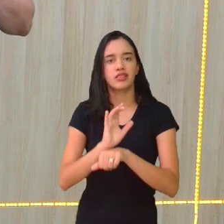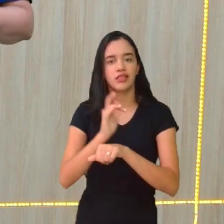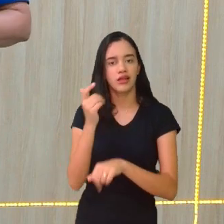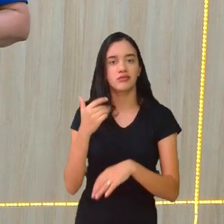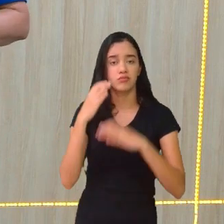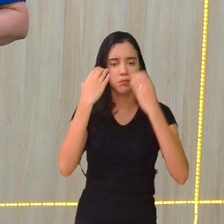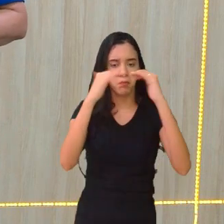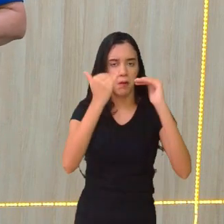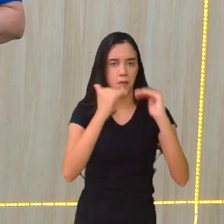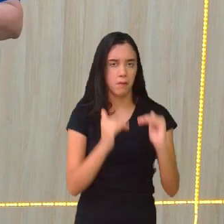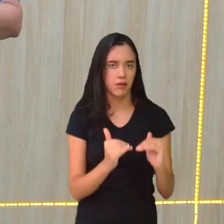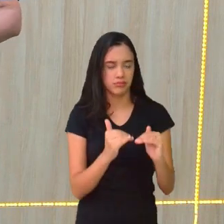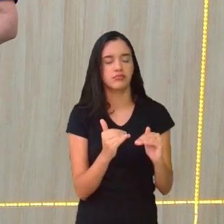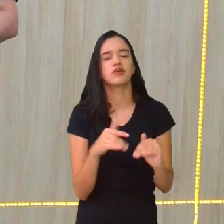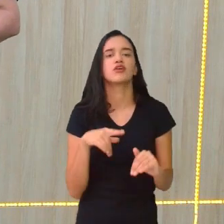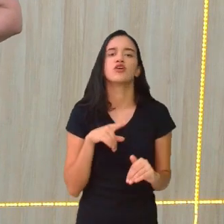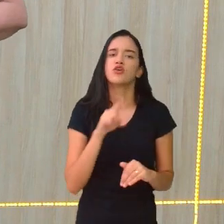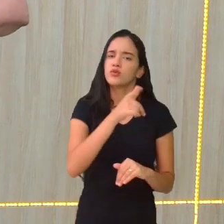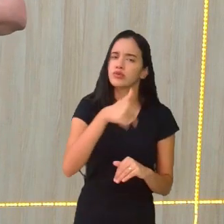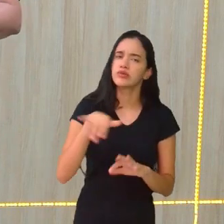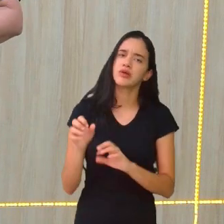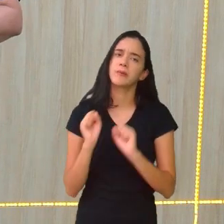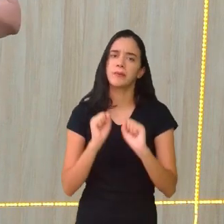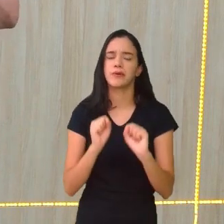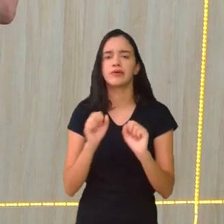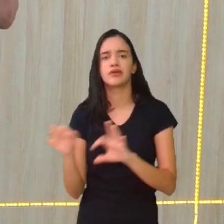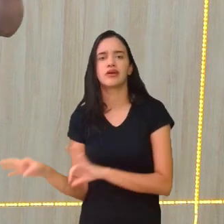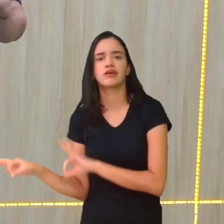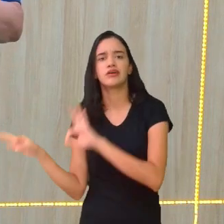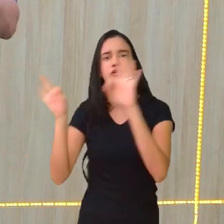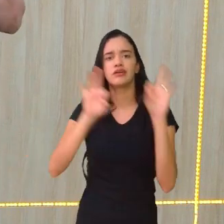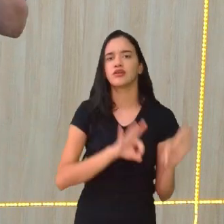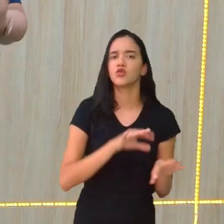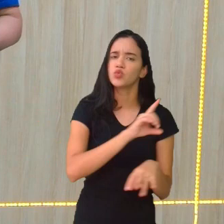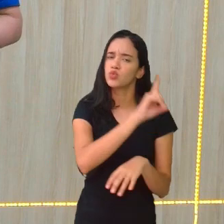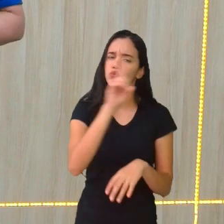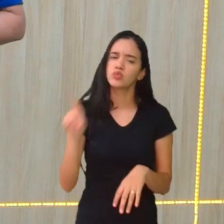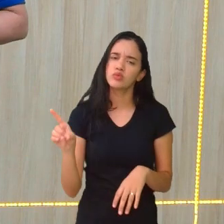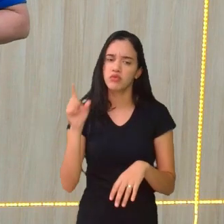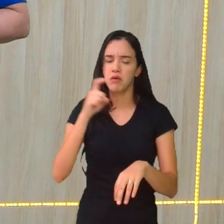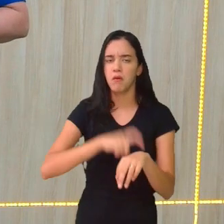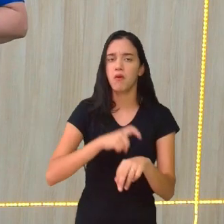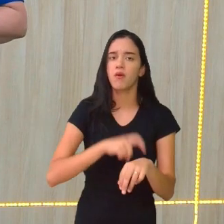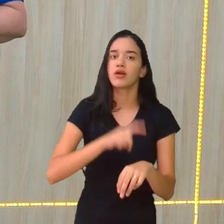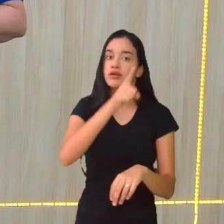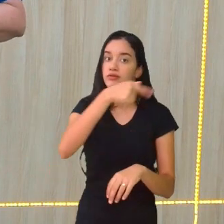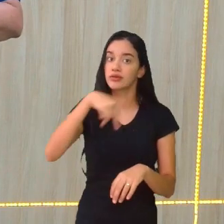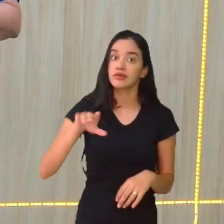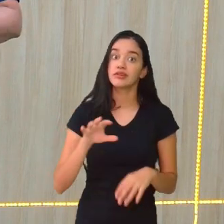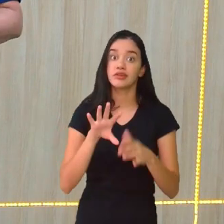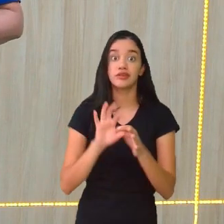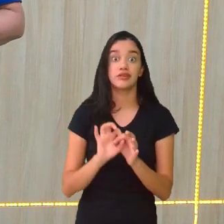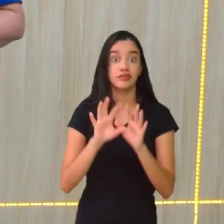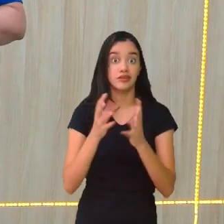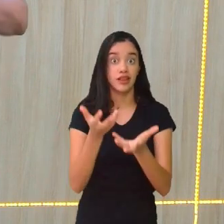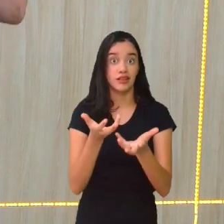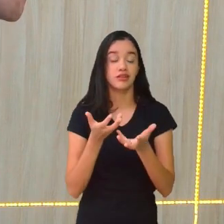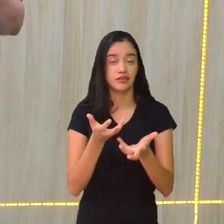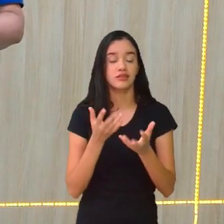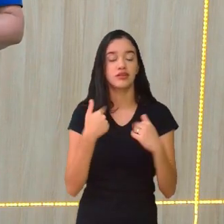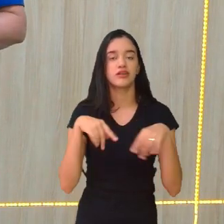e vocês podem assistir no YouTube o dia, a hora que vocês quiserem. Essa aula, ela serve também